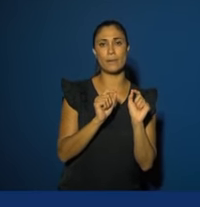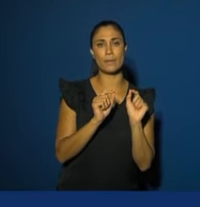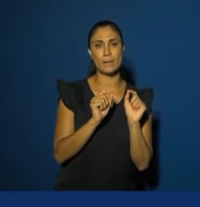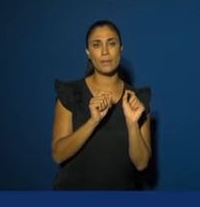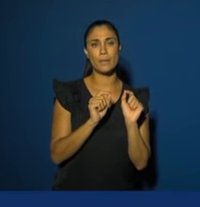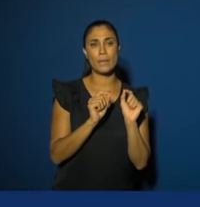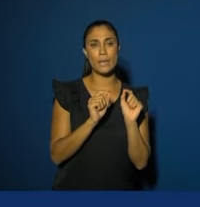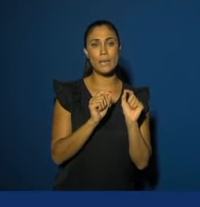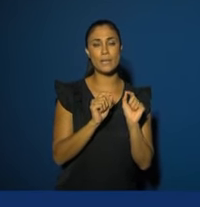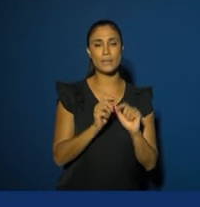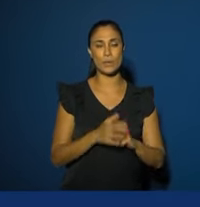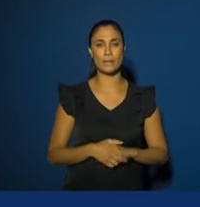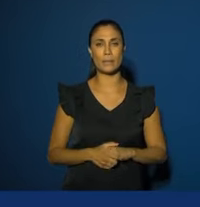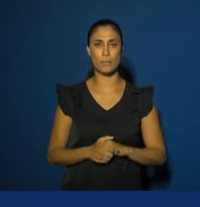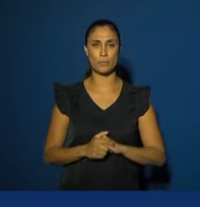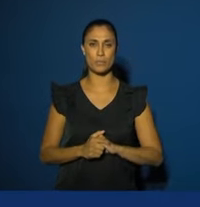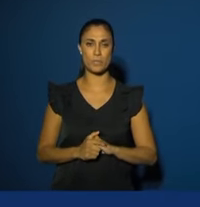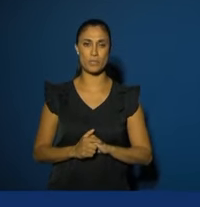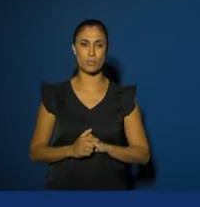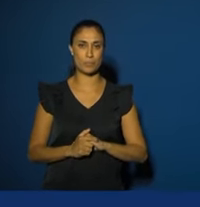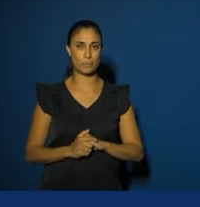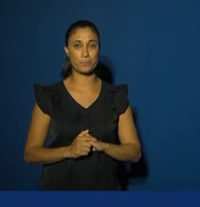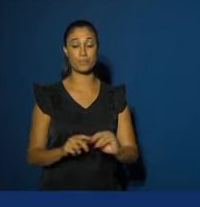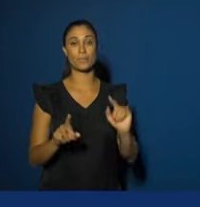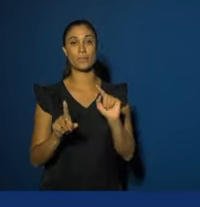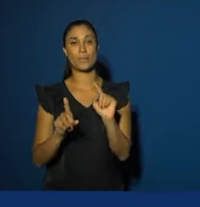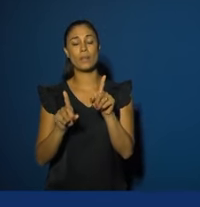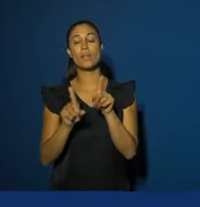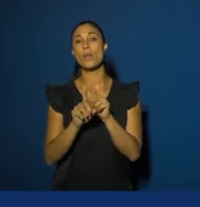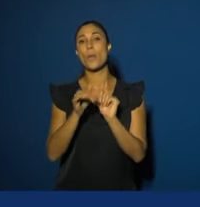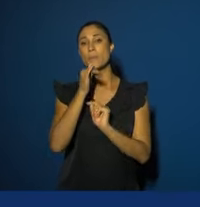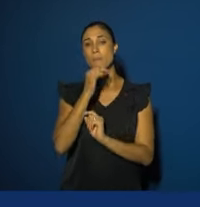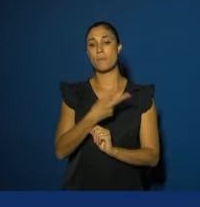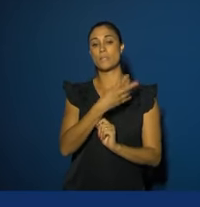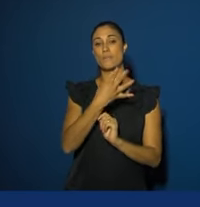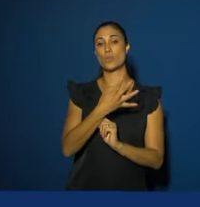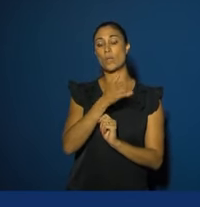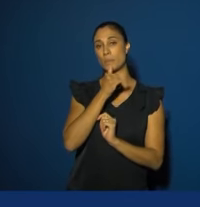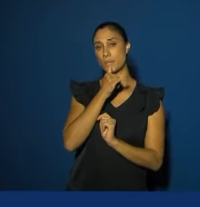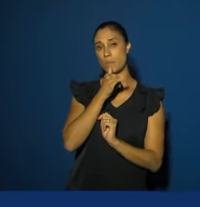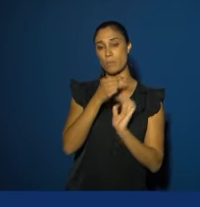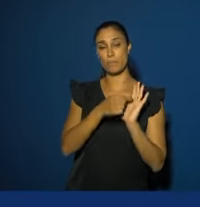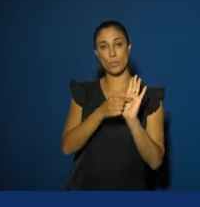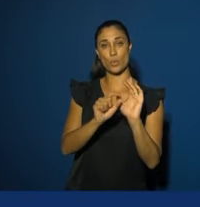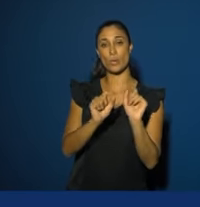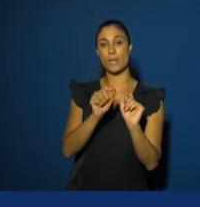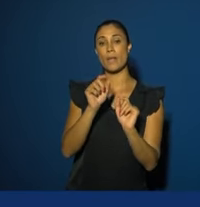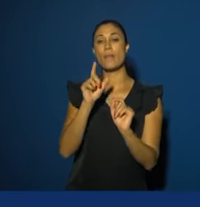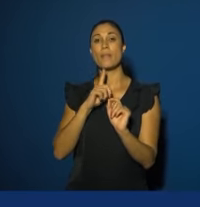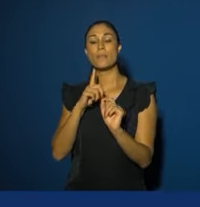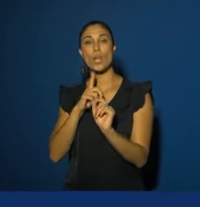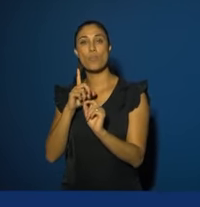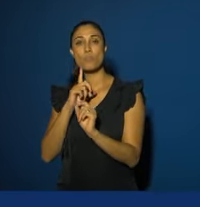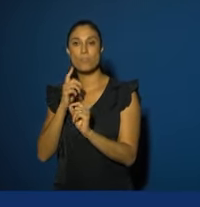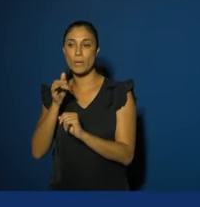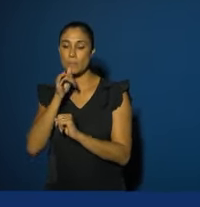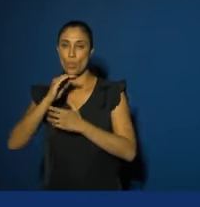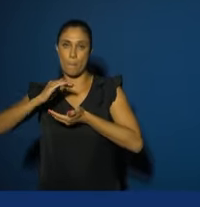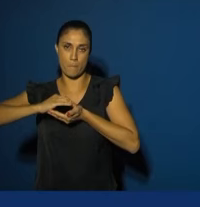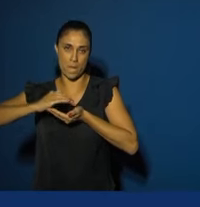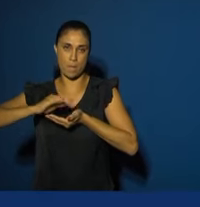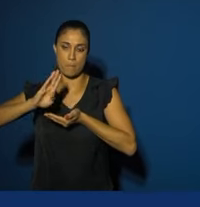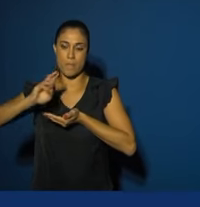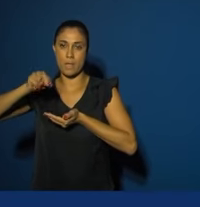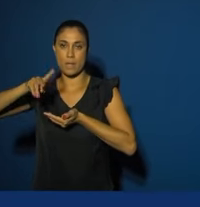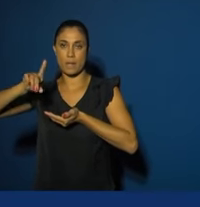coisa né em termos de leilão 23 um pouco menos mas 24 parece como a Carla comentou tem um Pipe relevante aí do bms